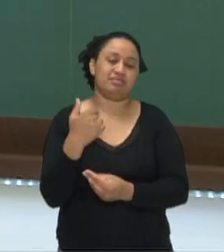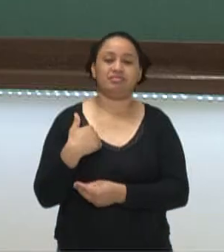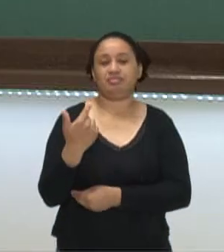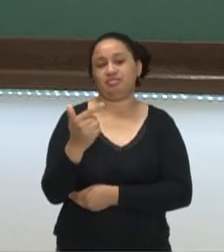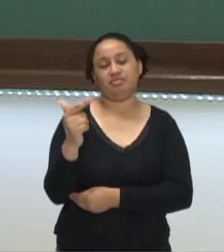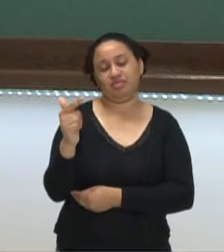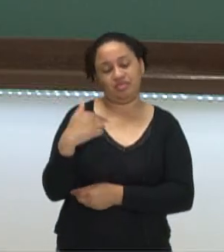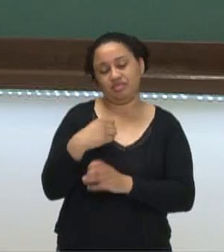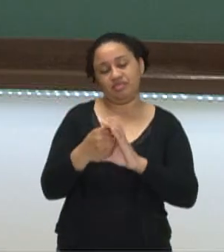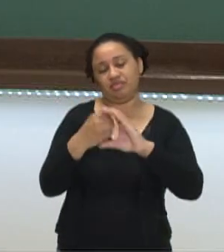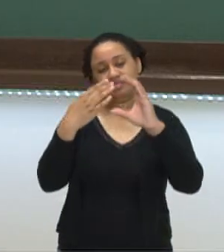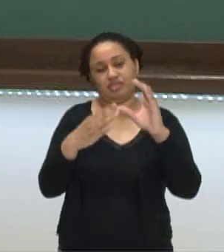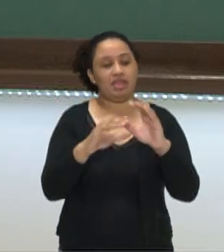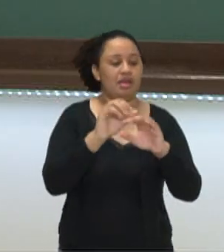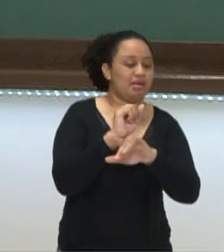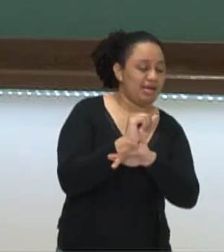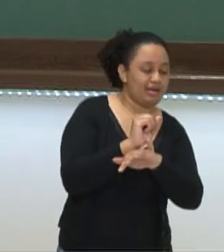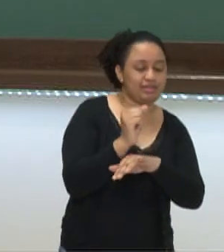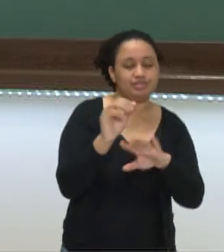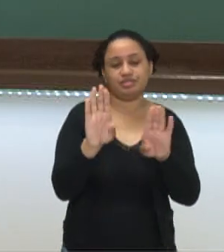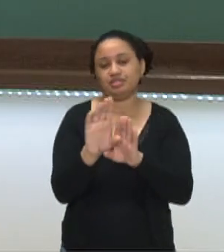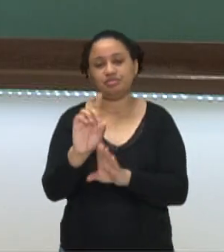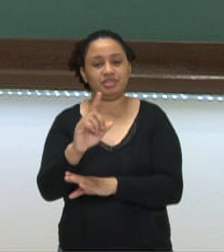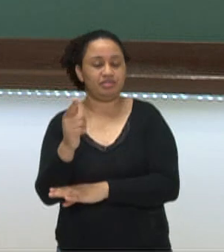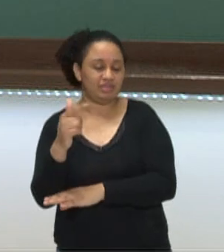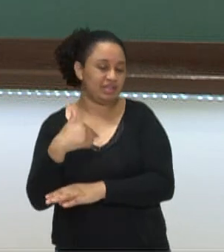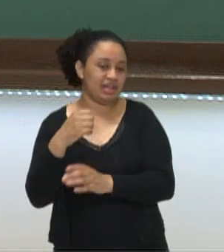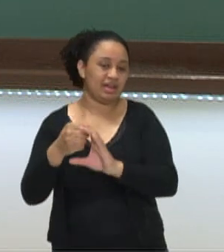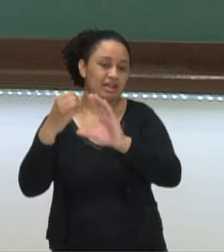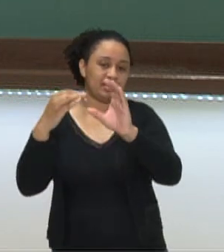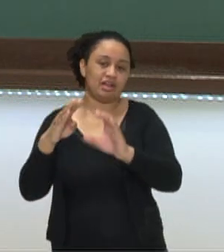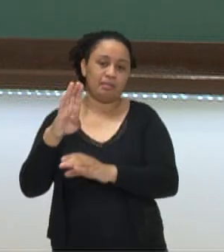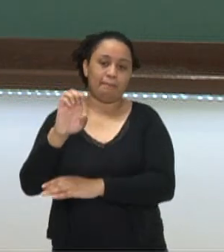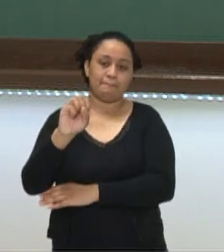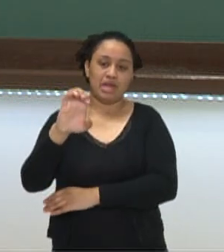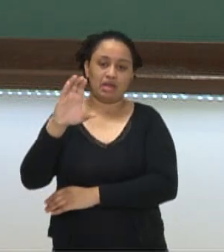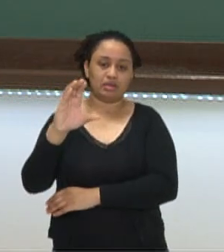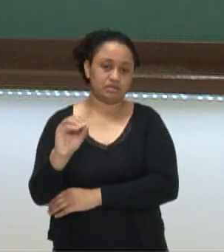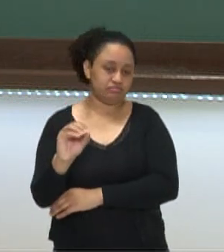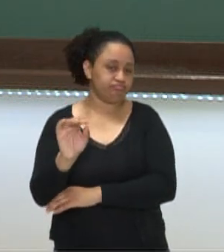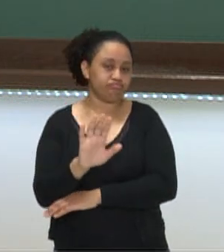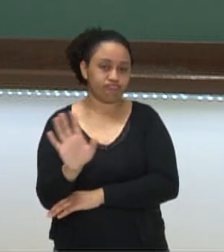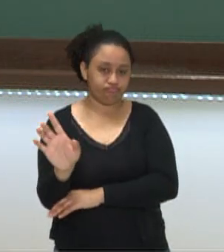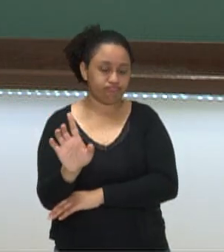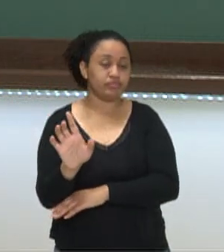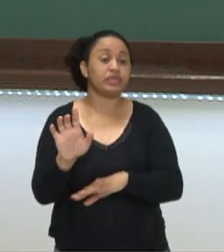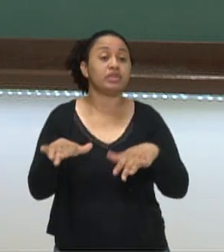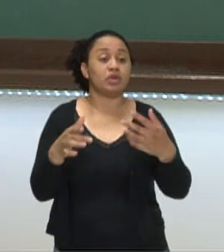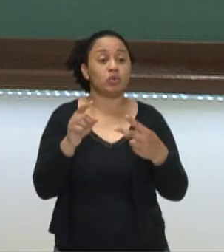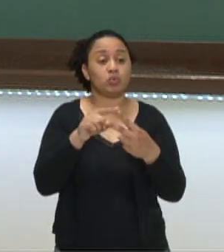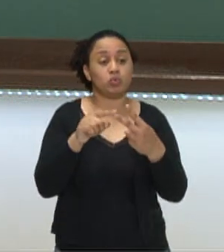tem esse caráter nem ácido e nem básico, tá? Então, era apenas essas